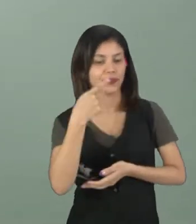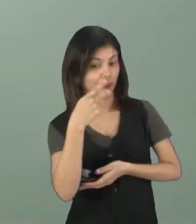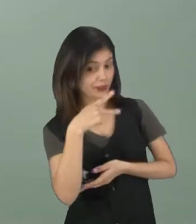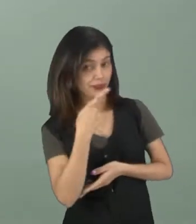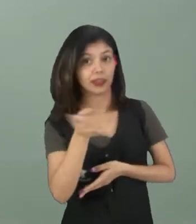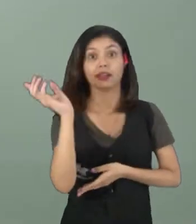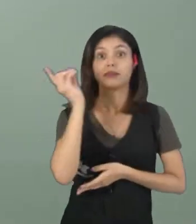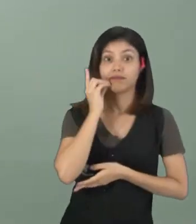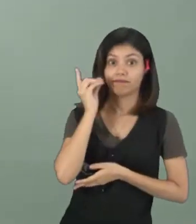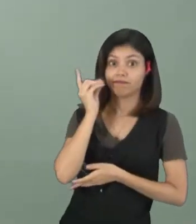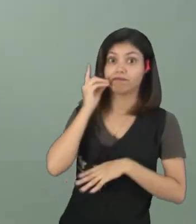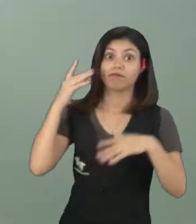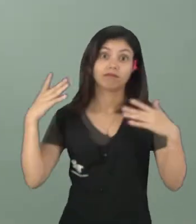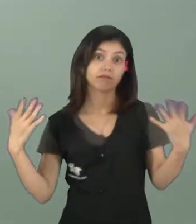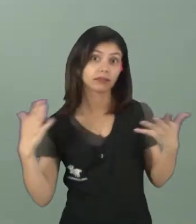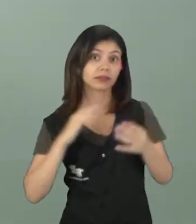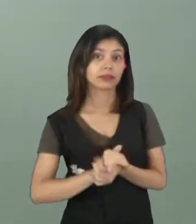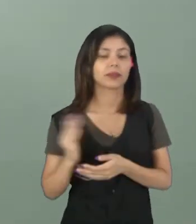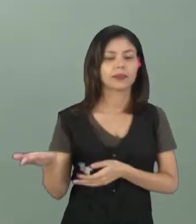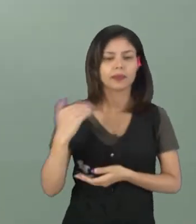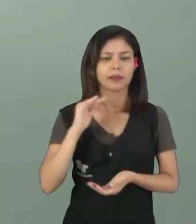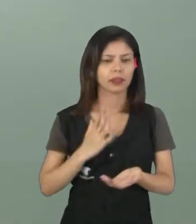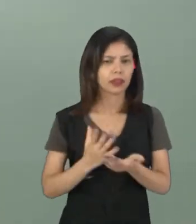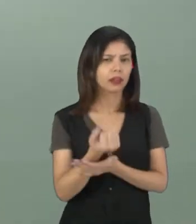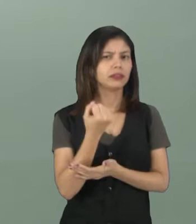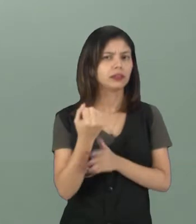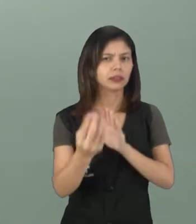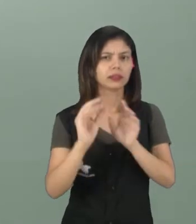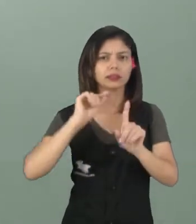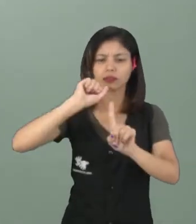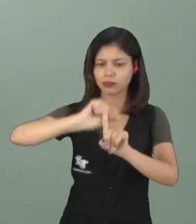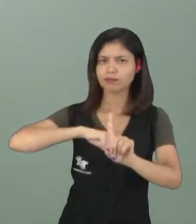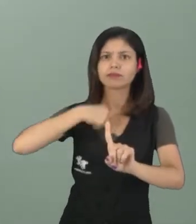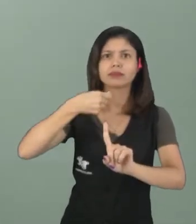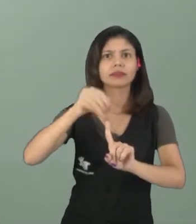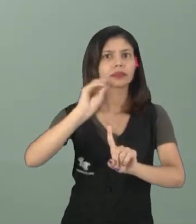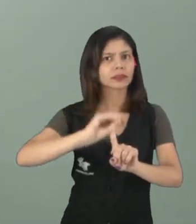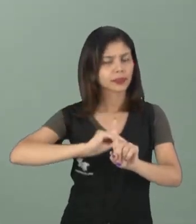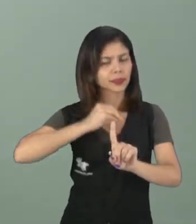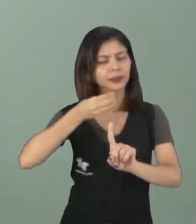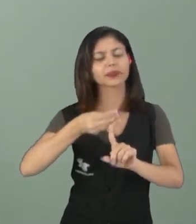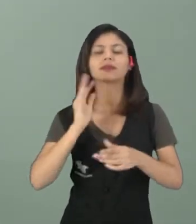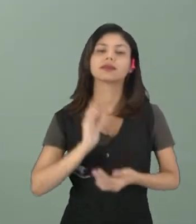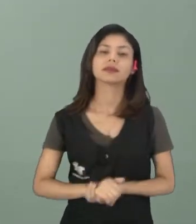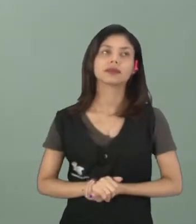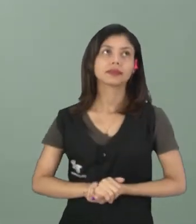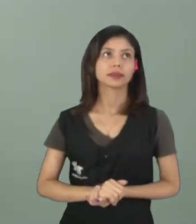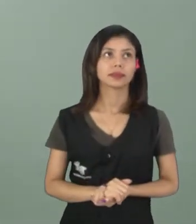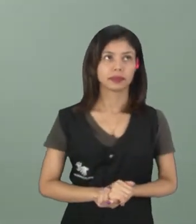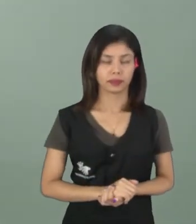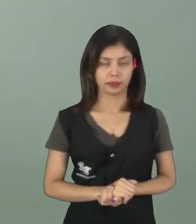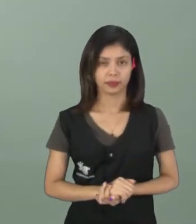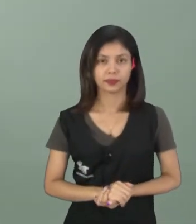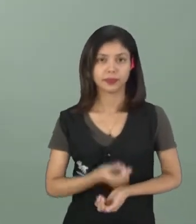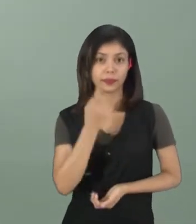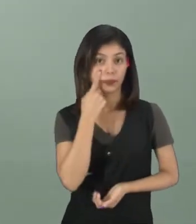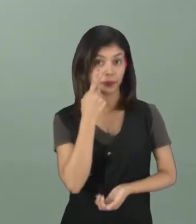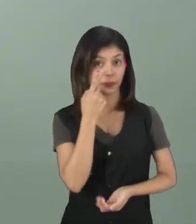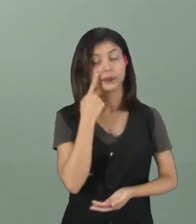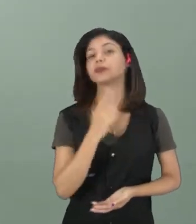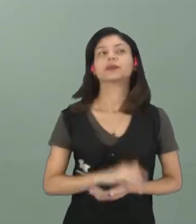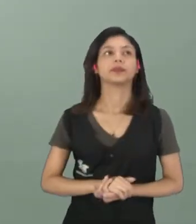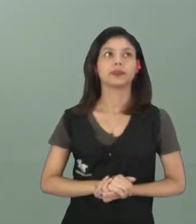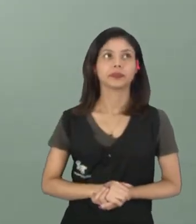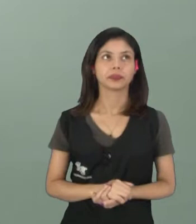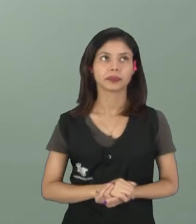falando em data vamos pegar aqui o calendário aqui e eu